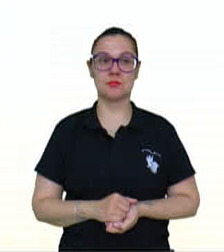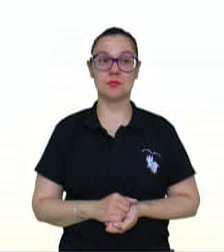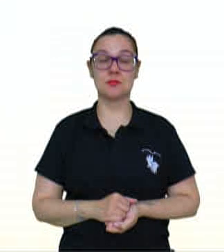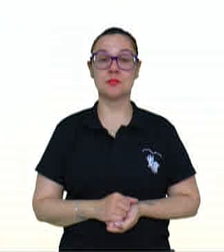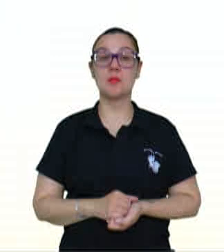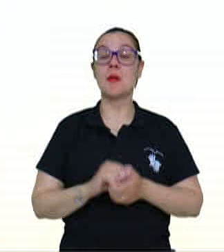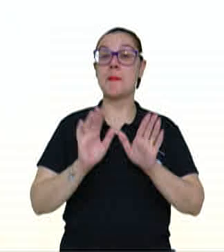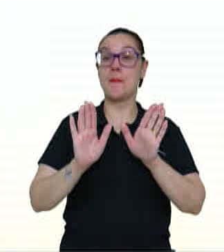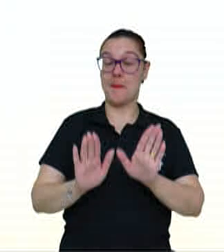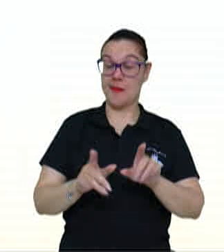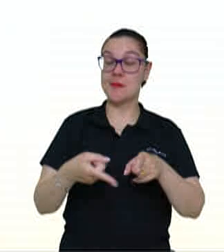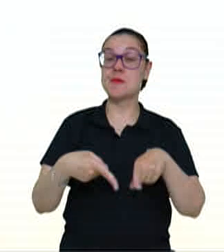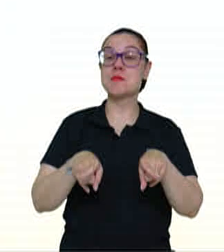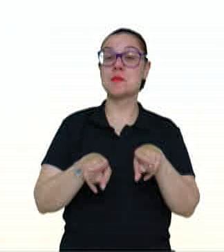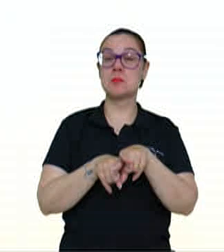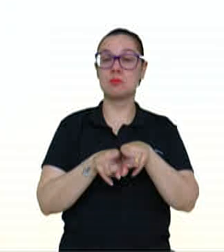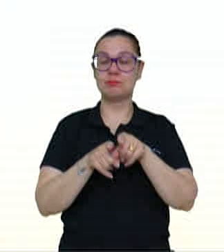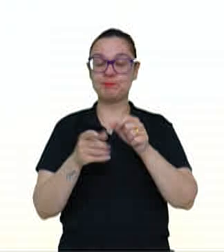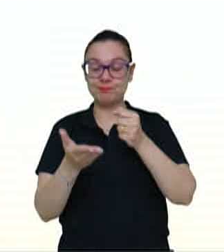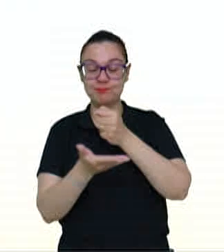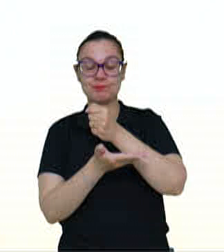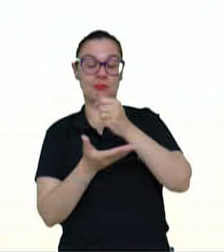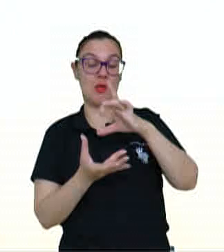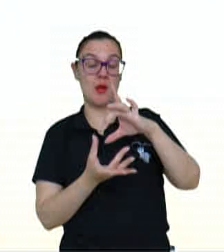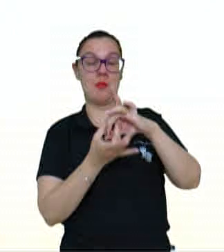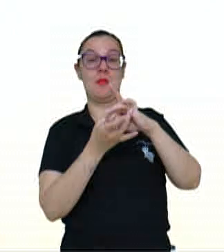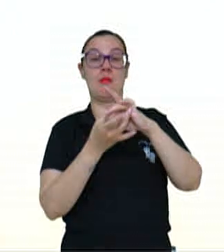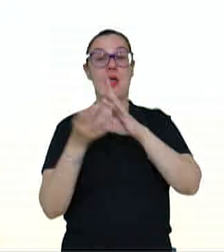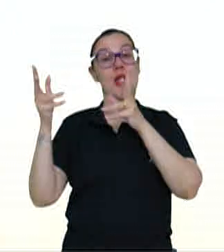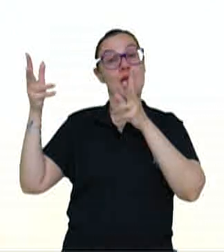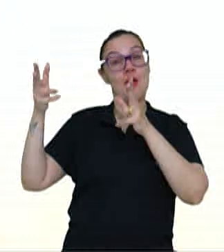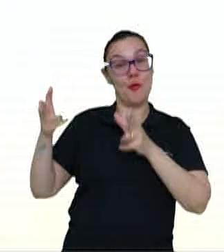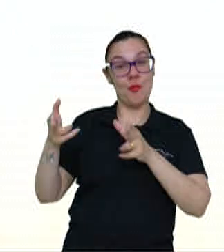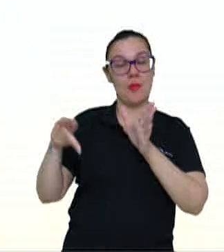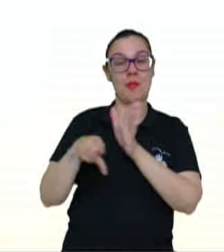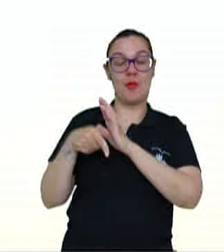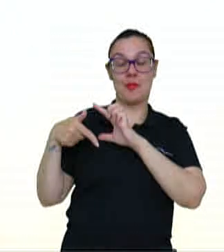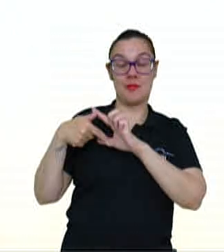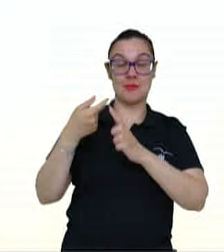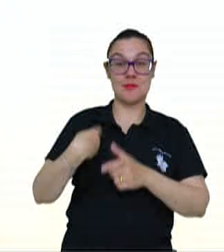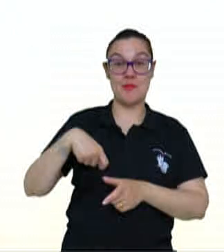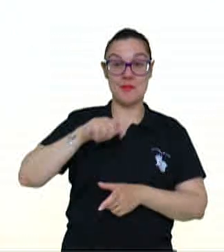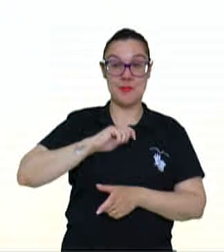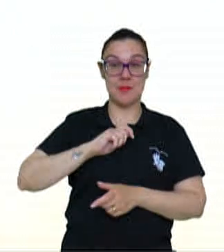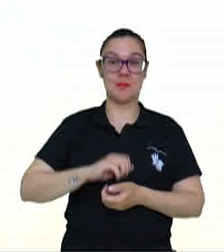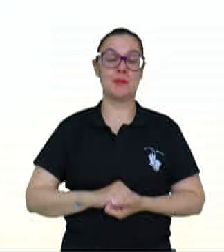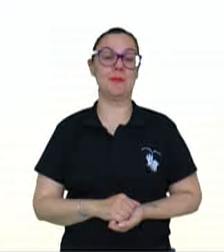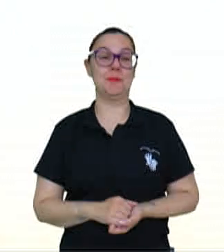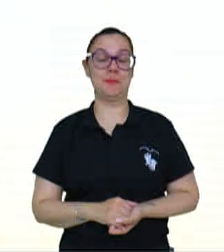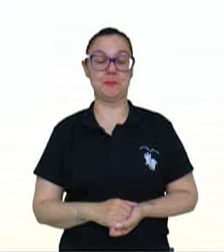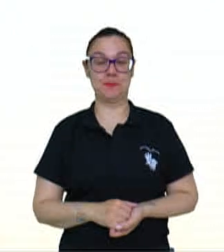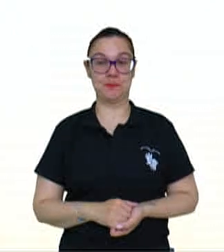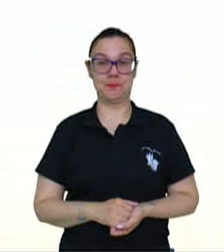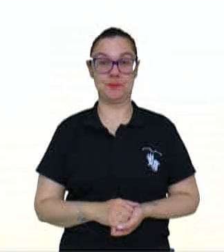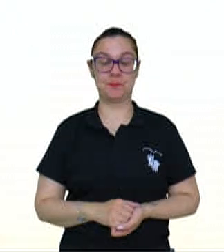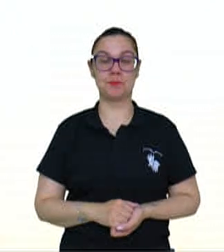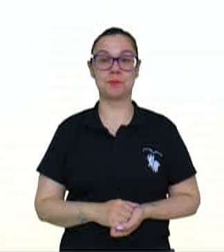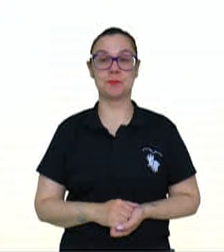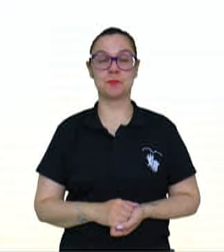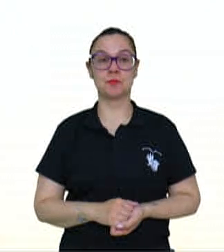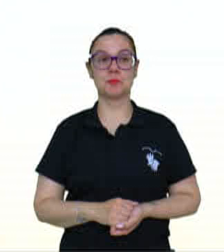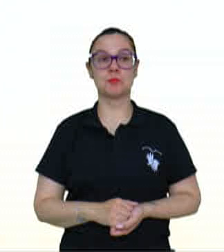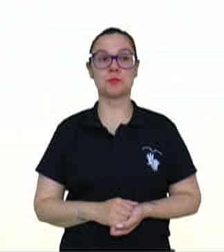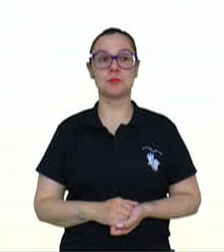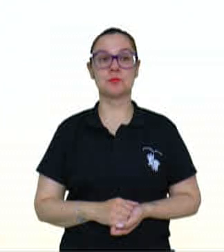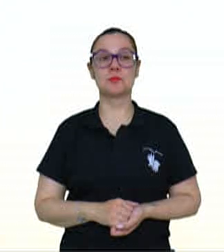espanhola, ainda assim com um fundo comum dentro da tradição espanhola. Después de las independências,